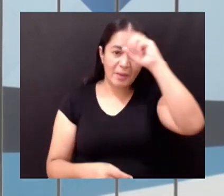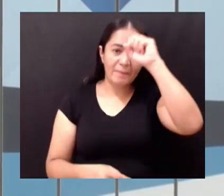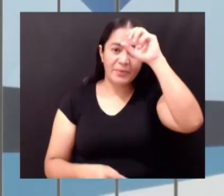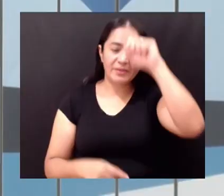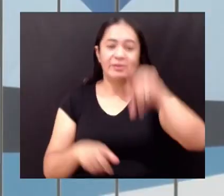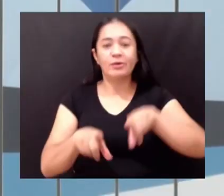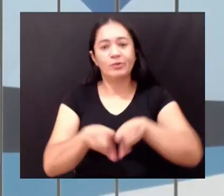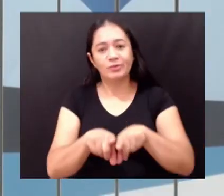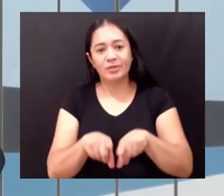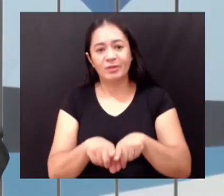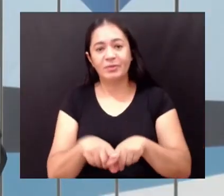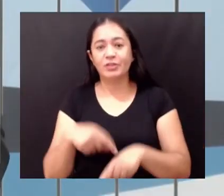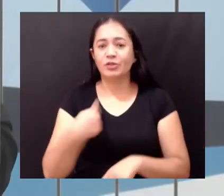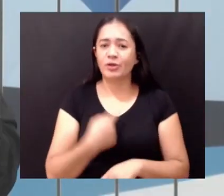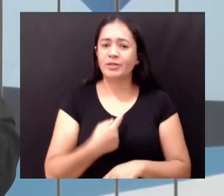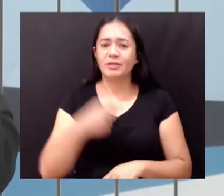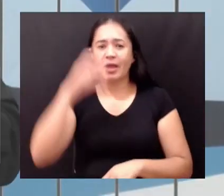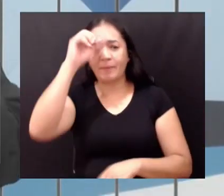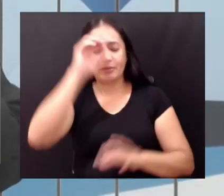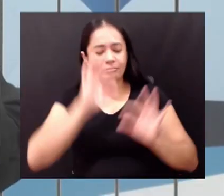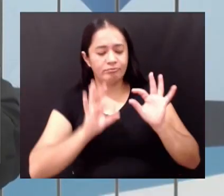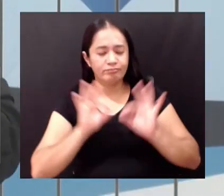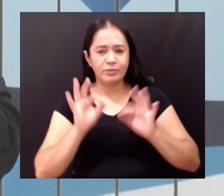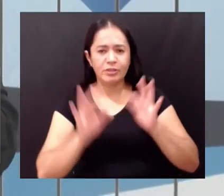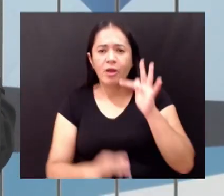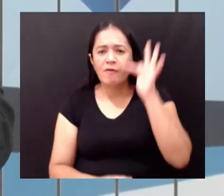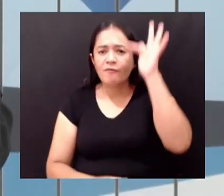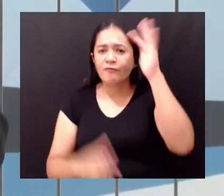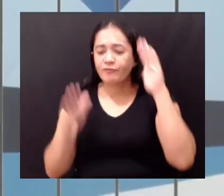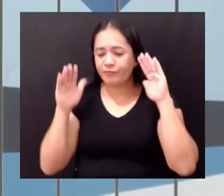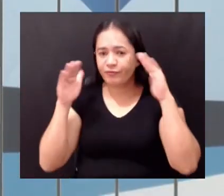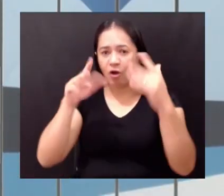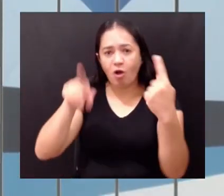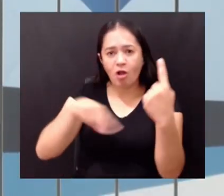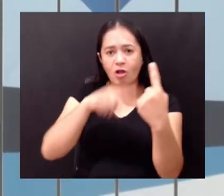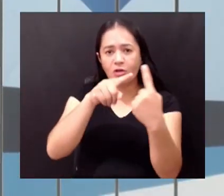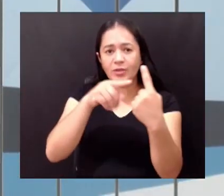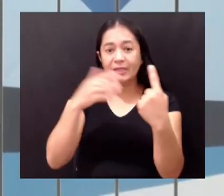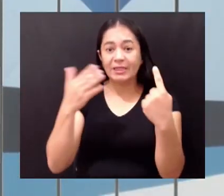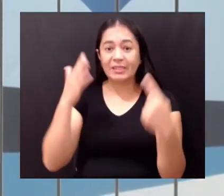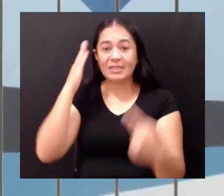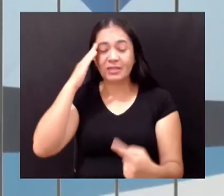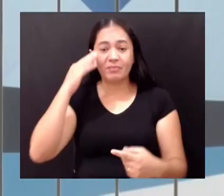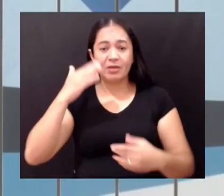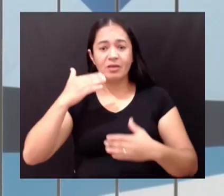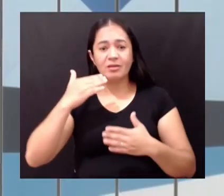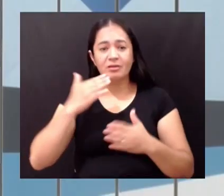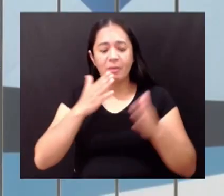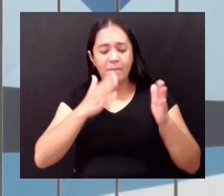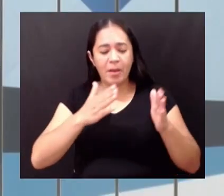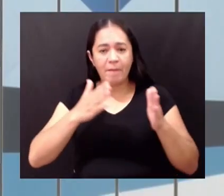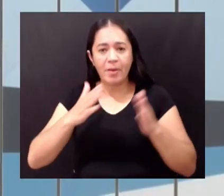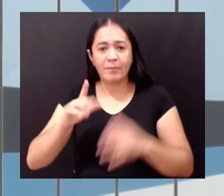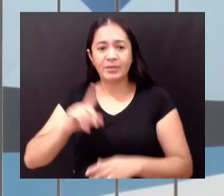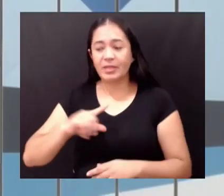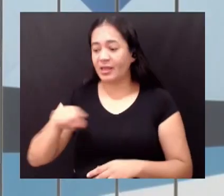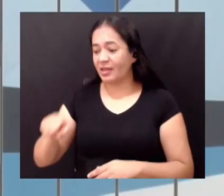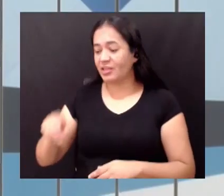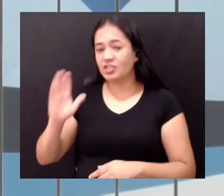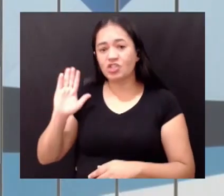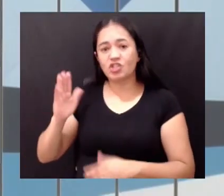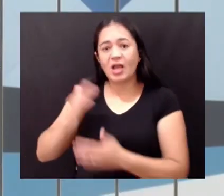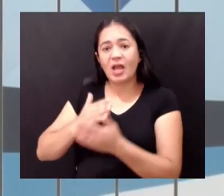planejar, a olhar para frente, né? Focar no objetivo, entender que existem etapas. Essa geração, como eles já nasceram com o celular na mão, eles querem